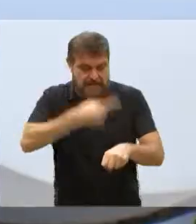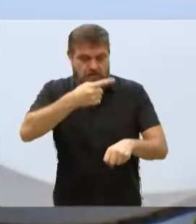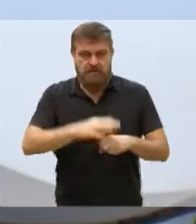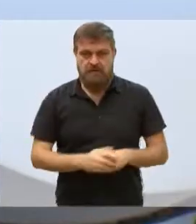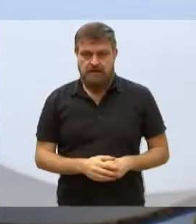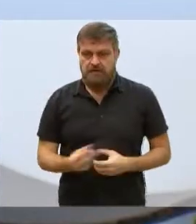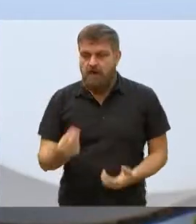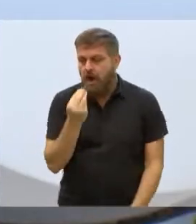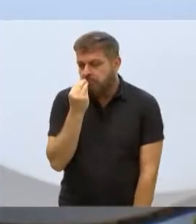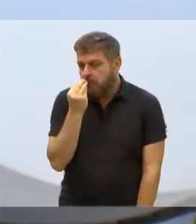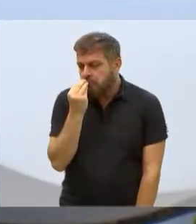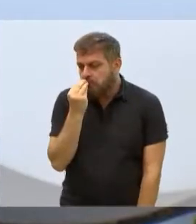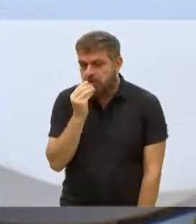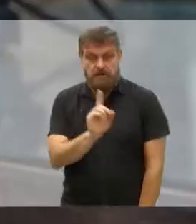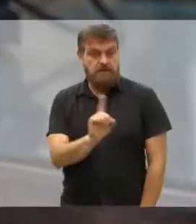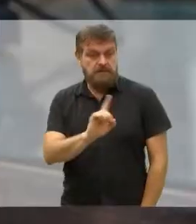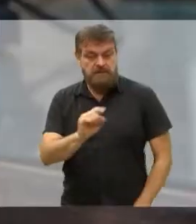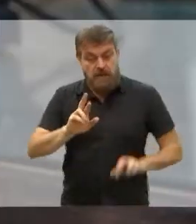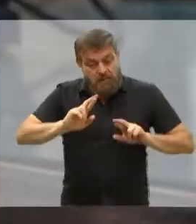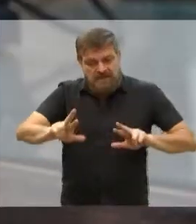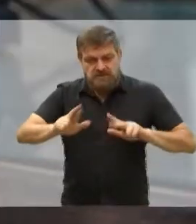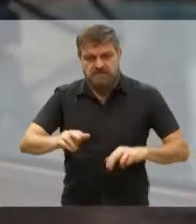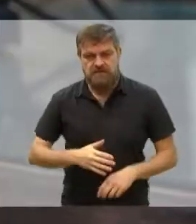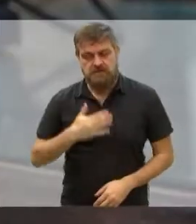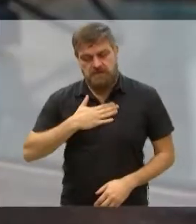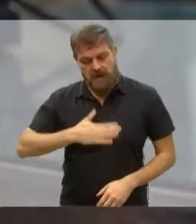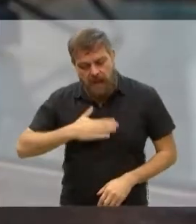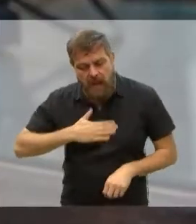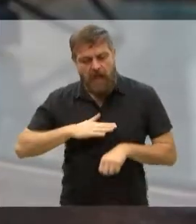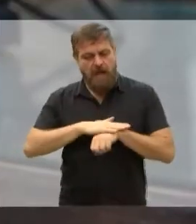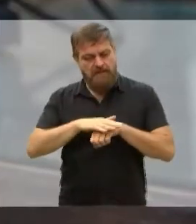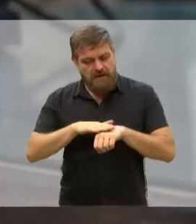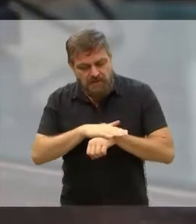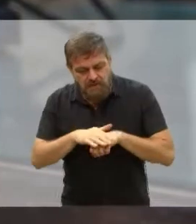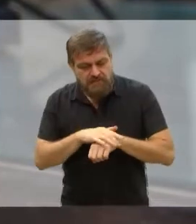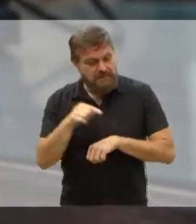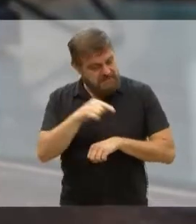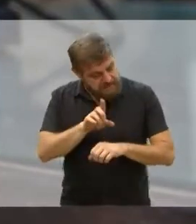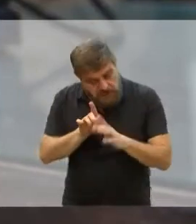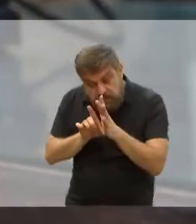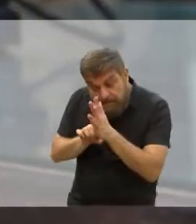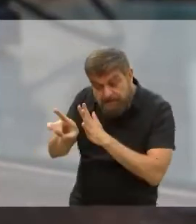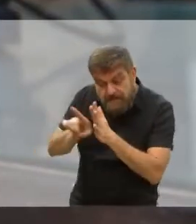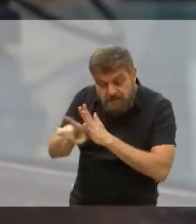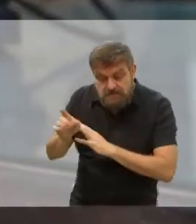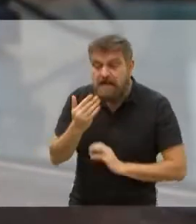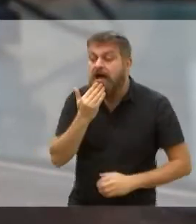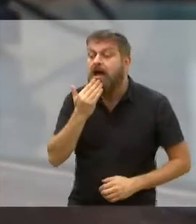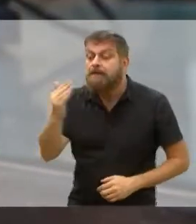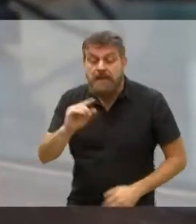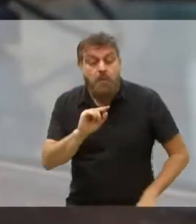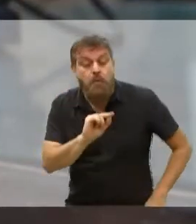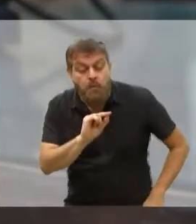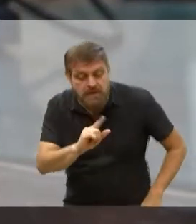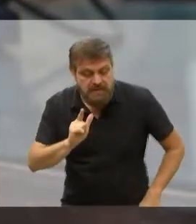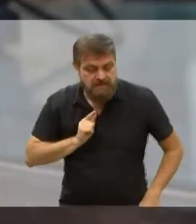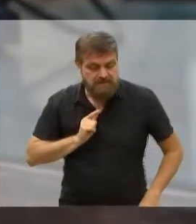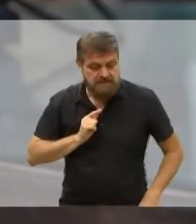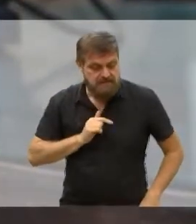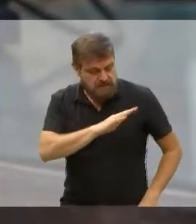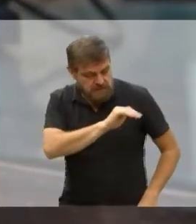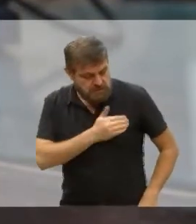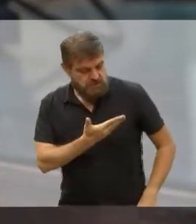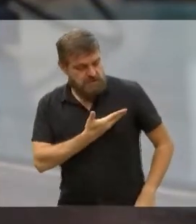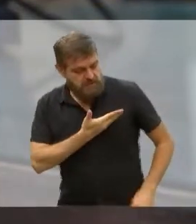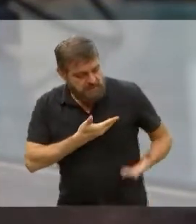aqui igual a chupeta, né? Tá aqui. Não, então calma, conversa, pergunta, pede o que você quer,